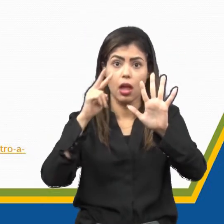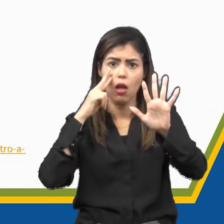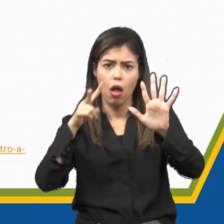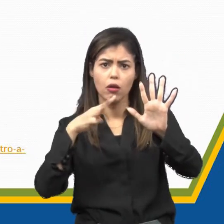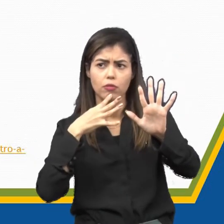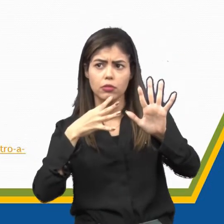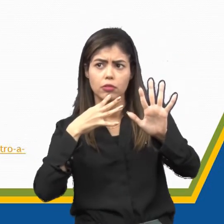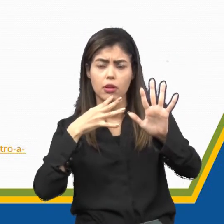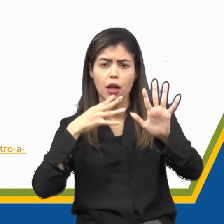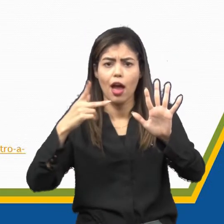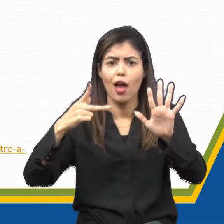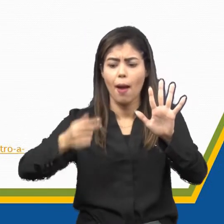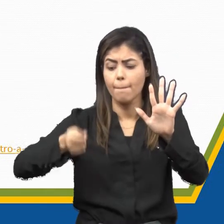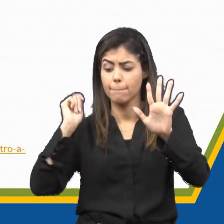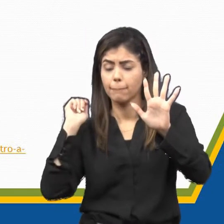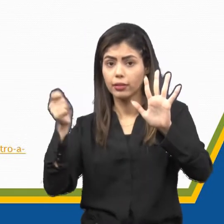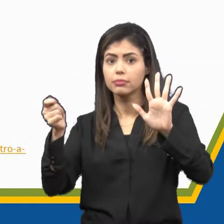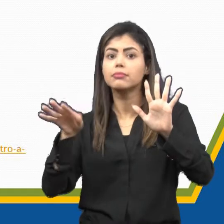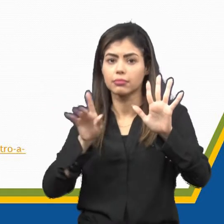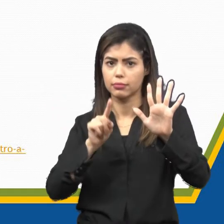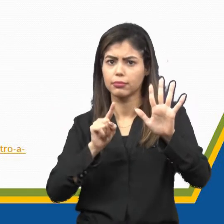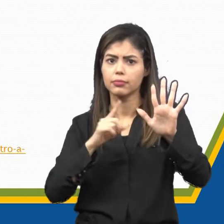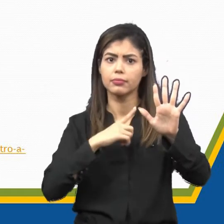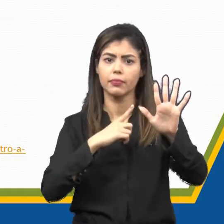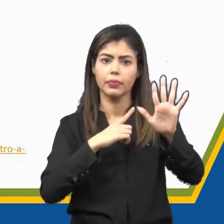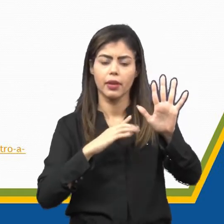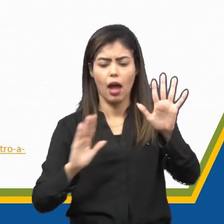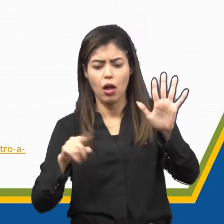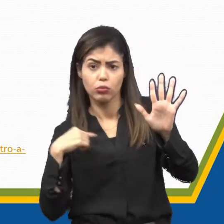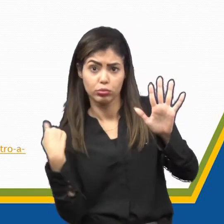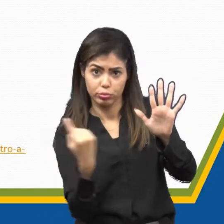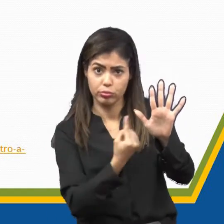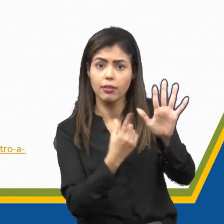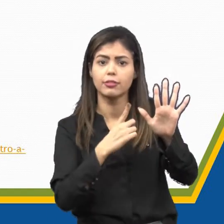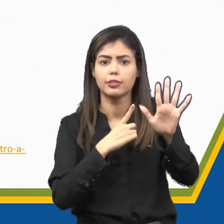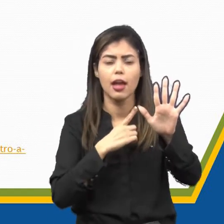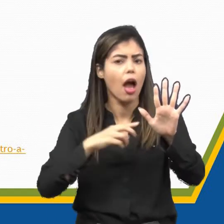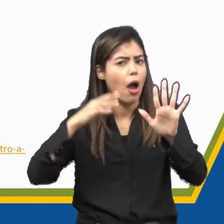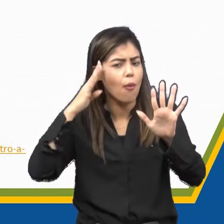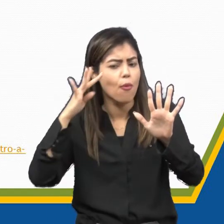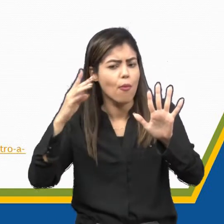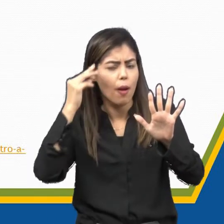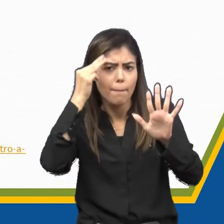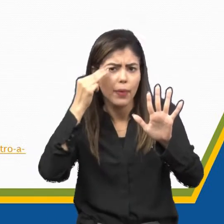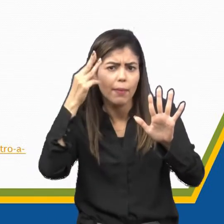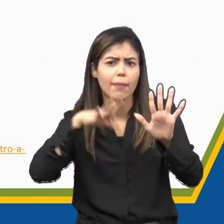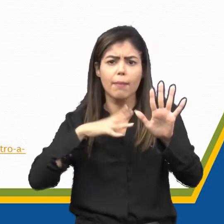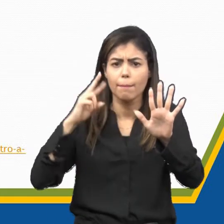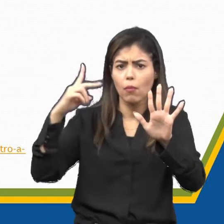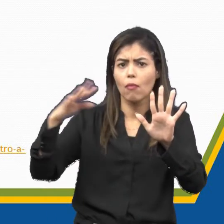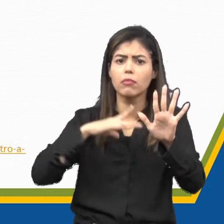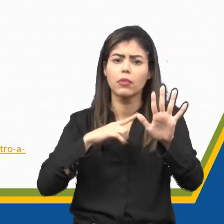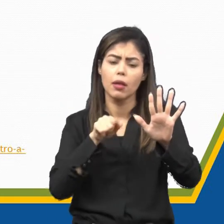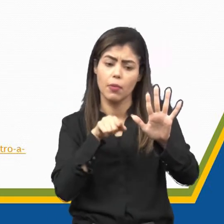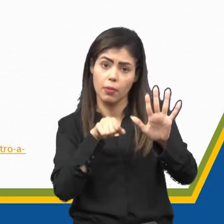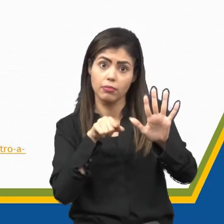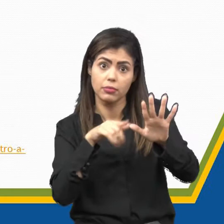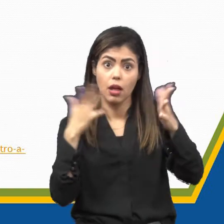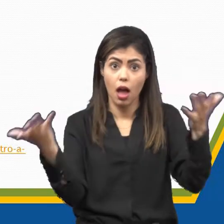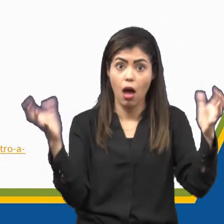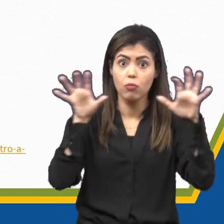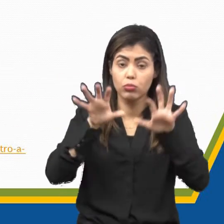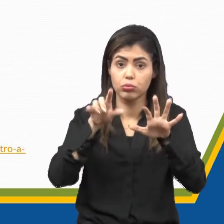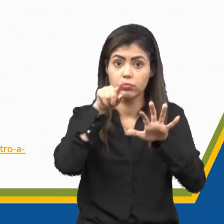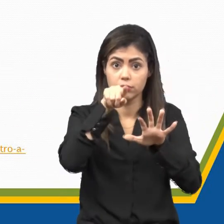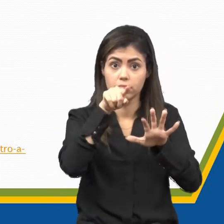rede, é uma rede de pesca, né? Geralmente alguns de nós têm algumas memórias sobre essa rede. E esse